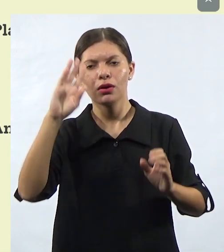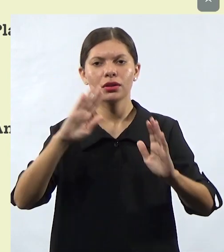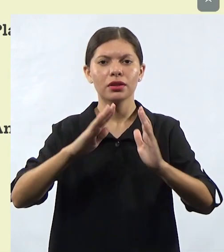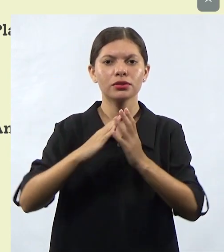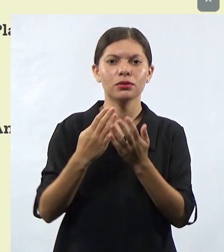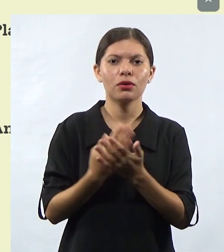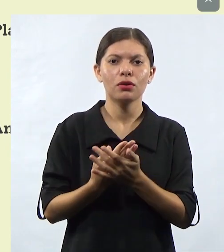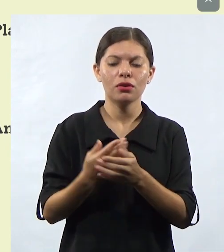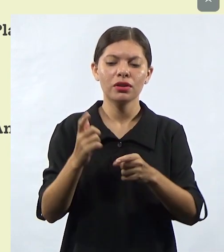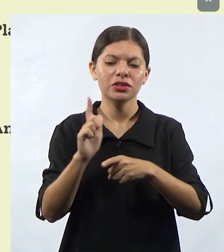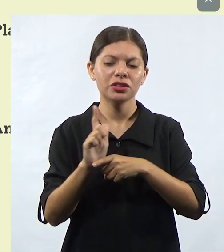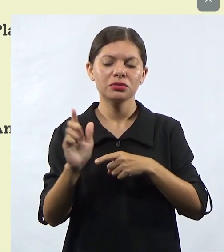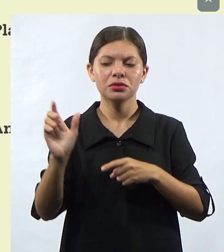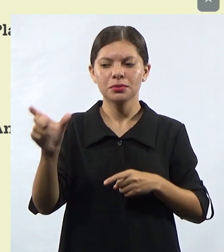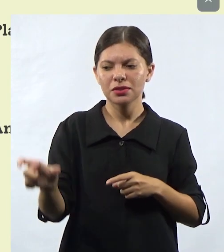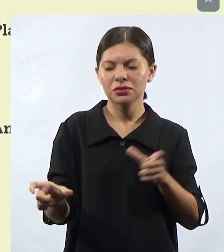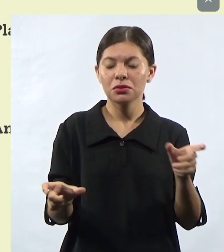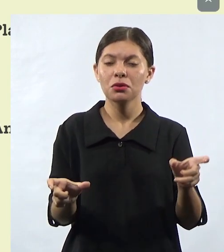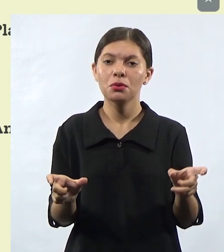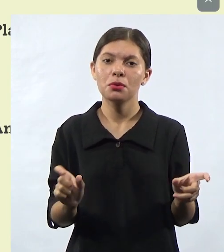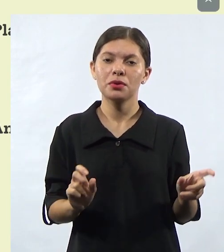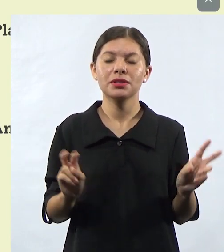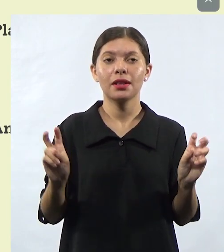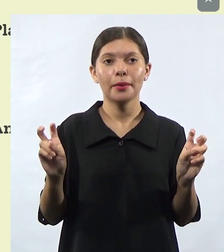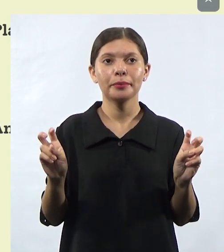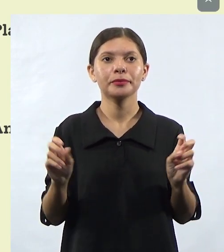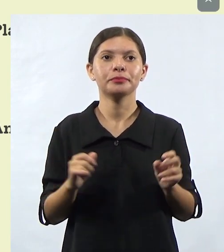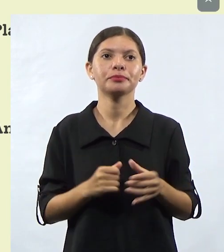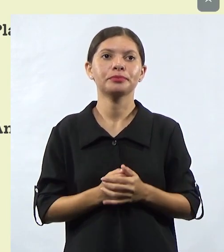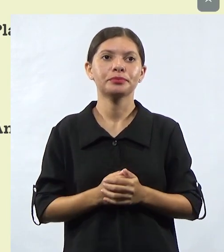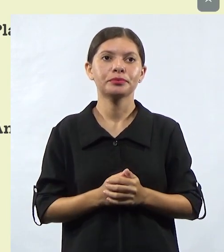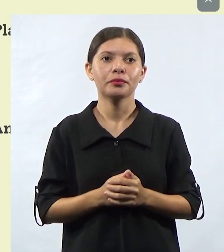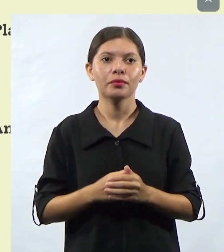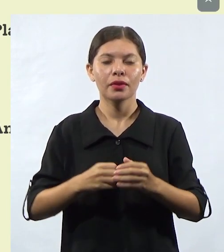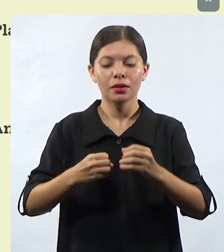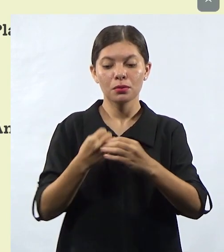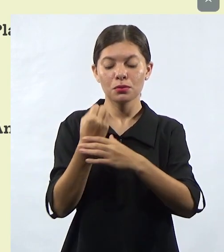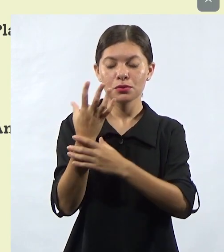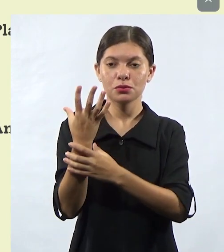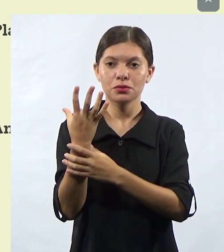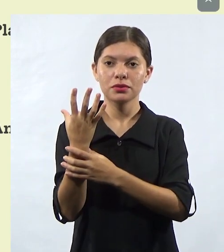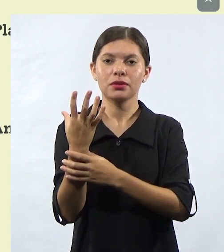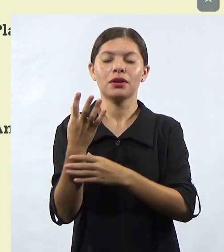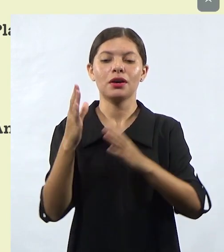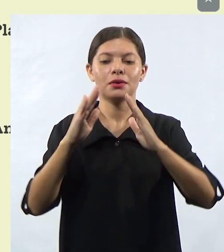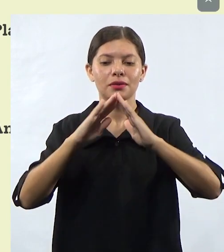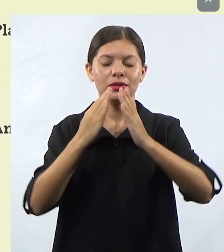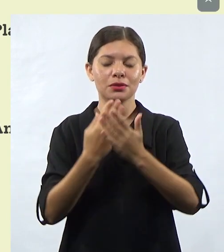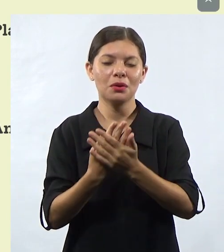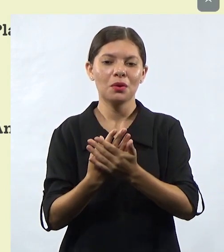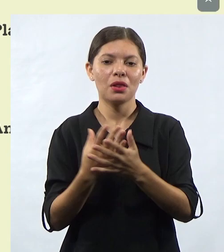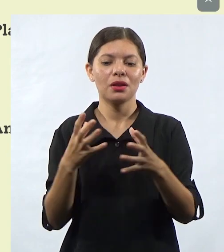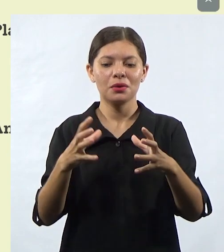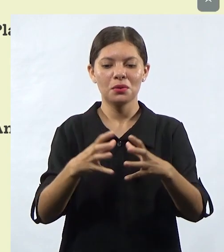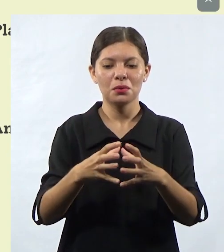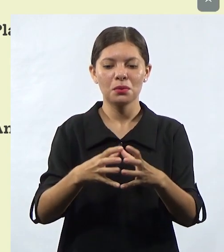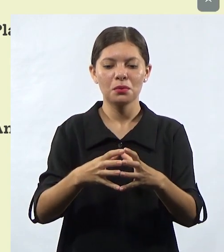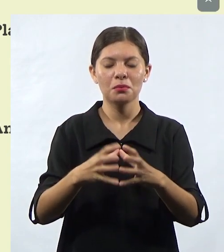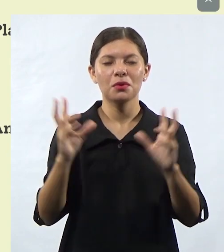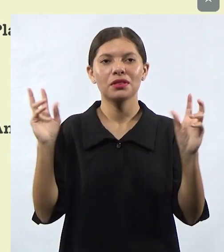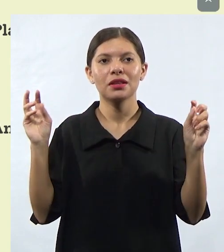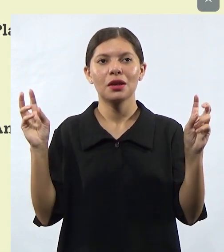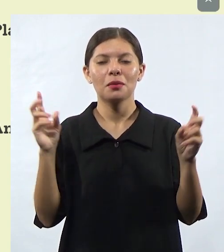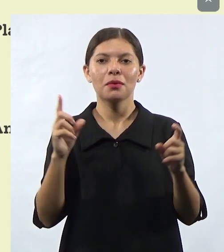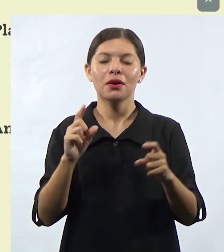os gestores da escola? Foi a construção da escola? Então, esse grupo vai ser sobre que tema? Então,